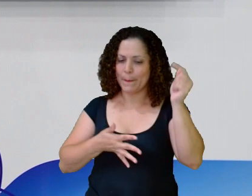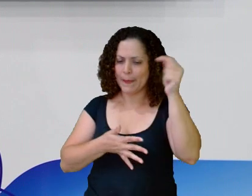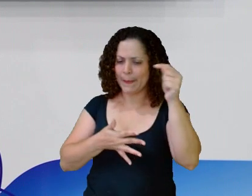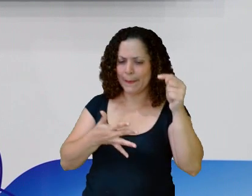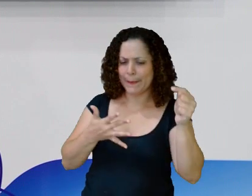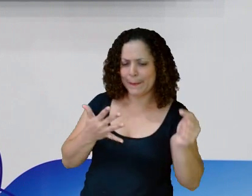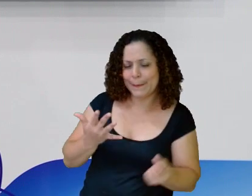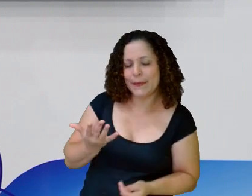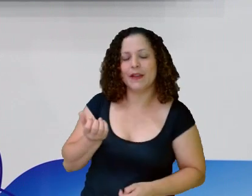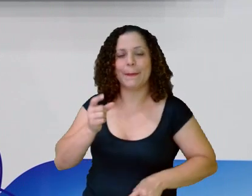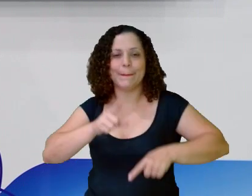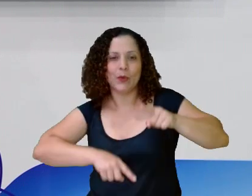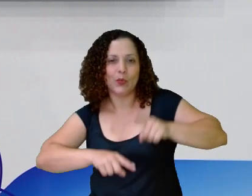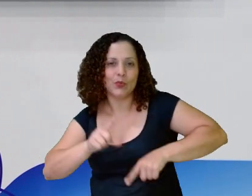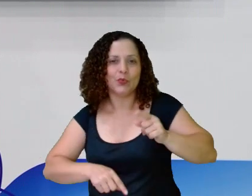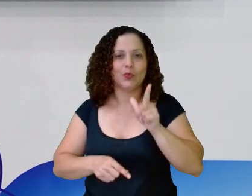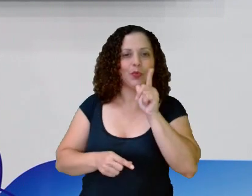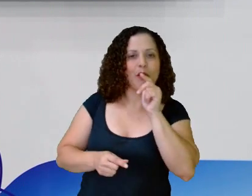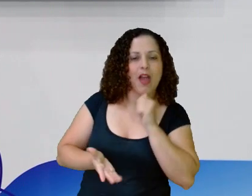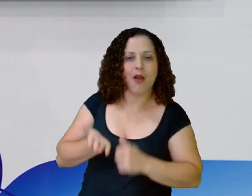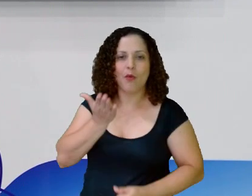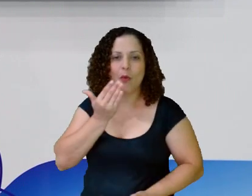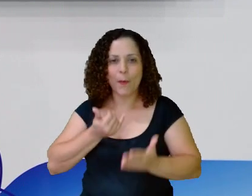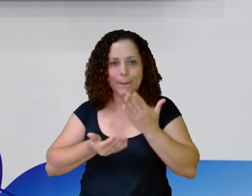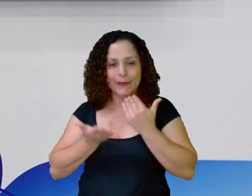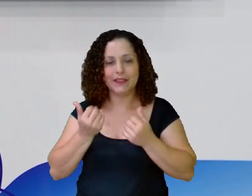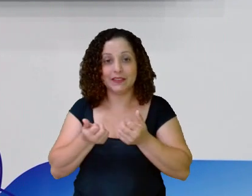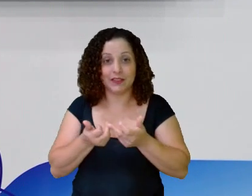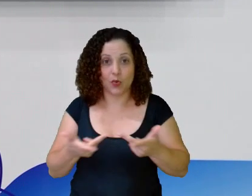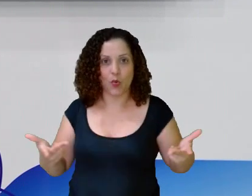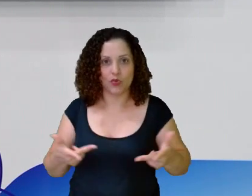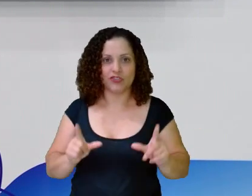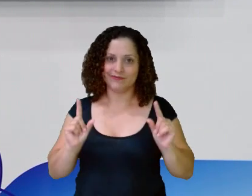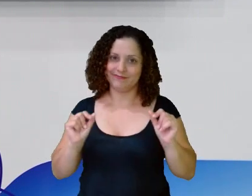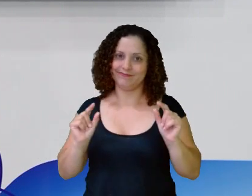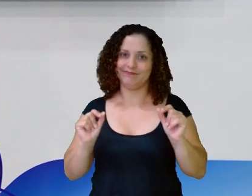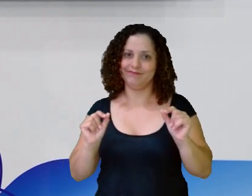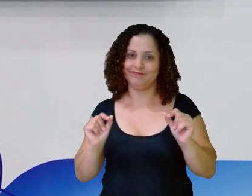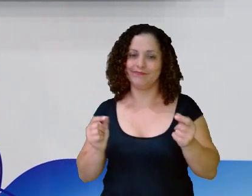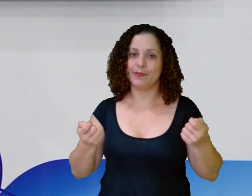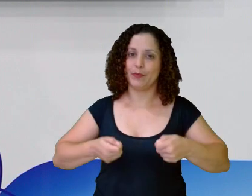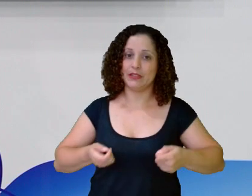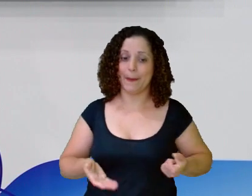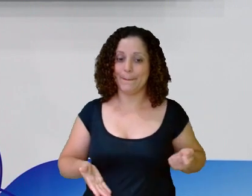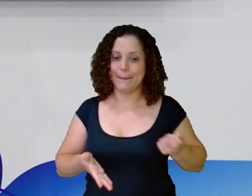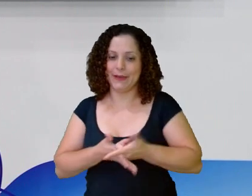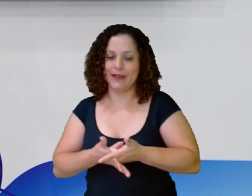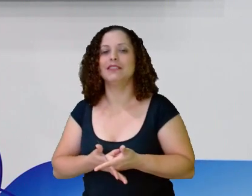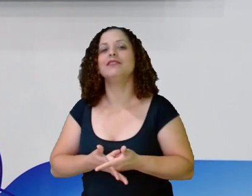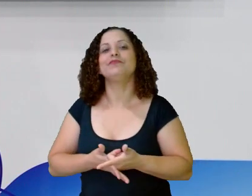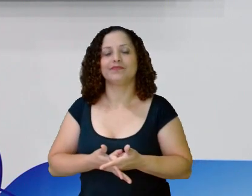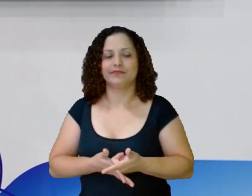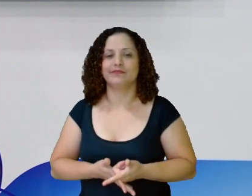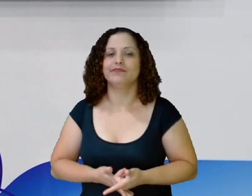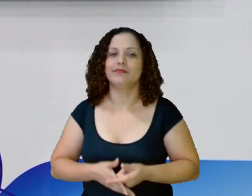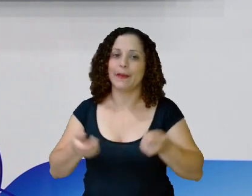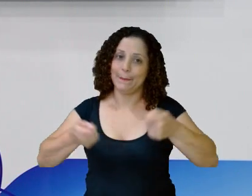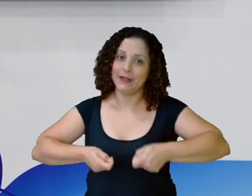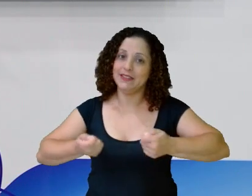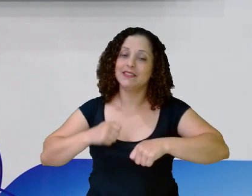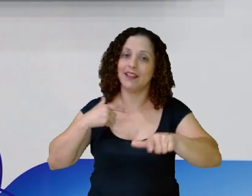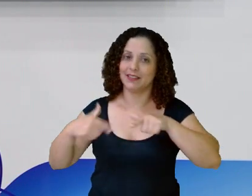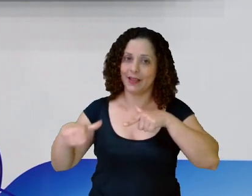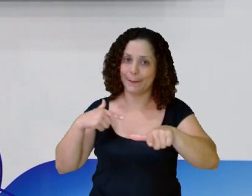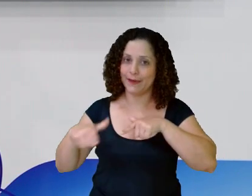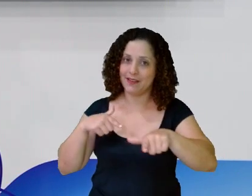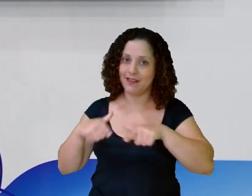do almoço, a água que você utiliza, tudo isso custa, tem gastos. Você vai precisar, então,